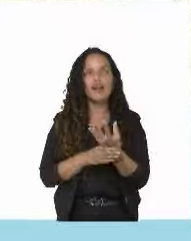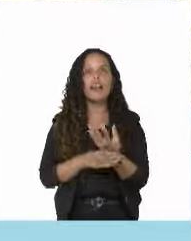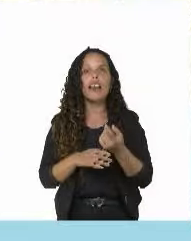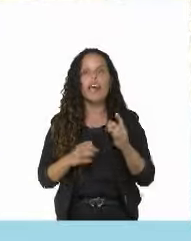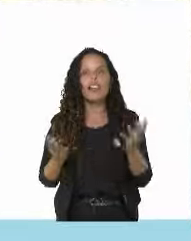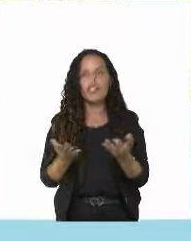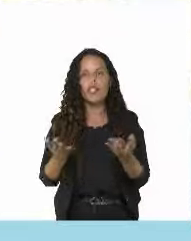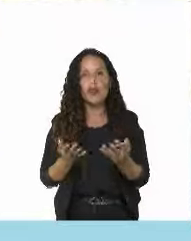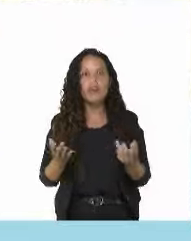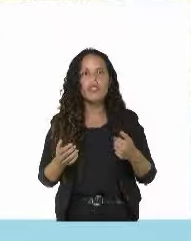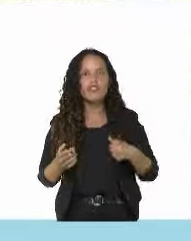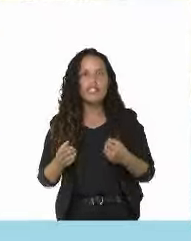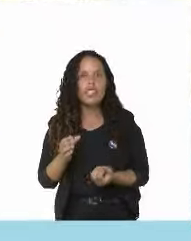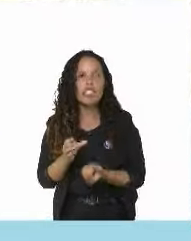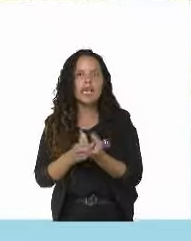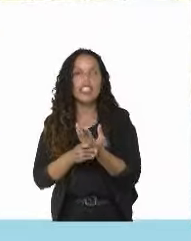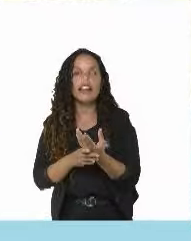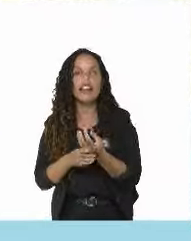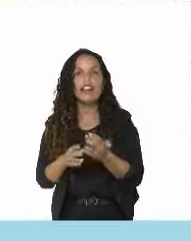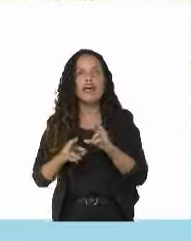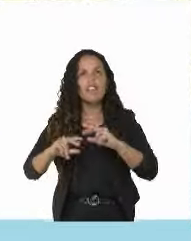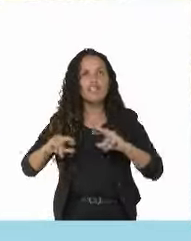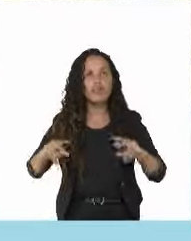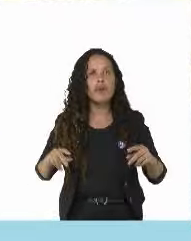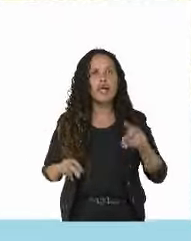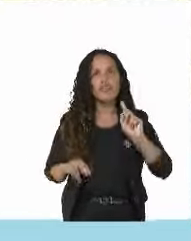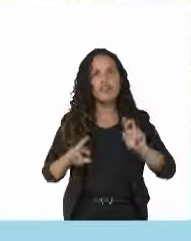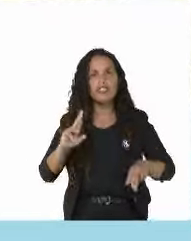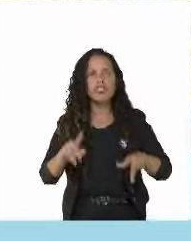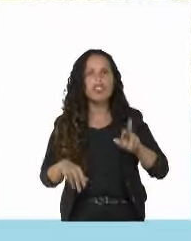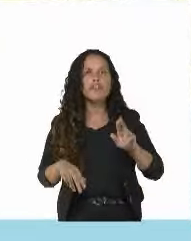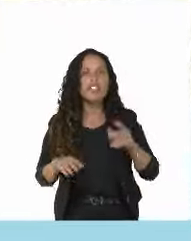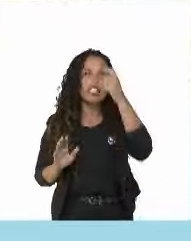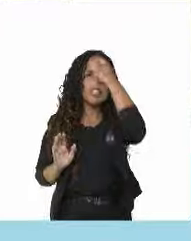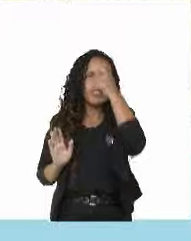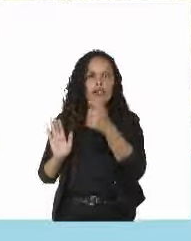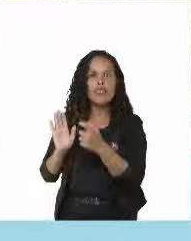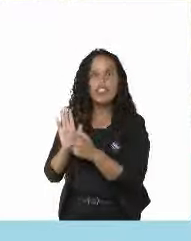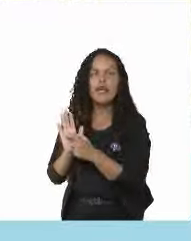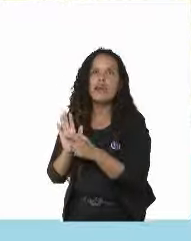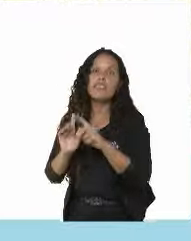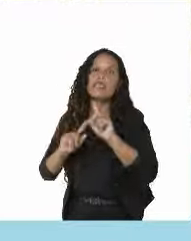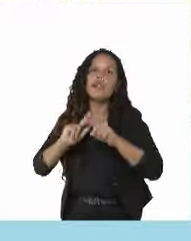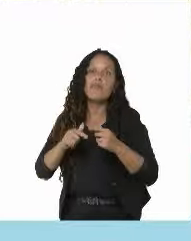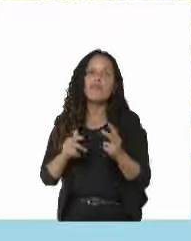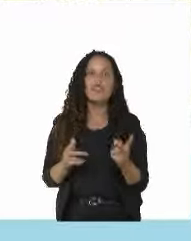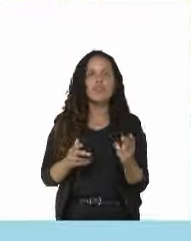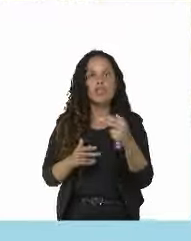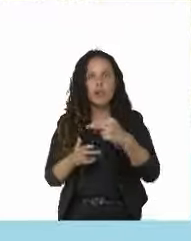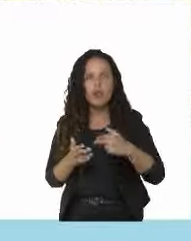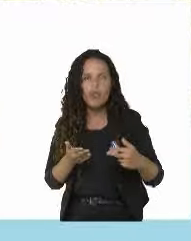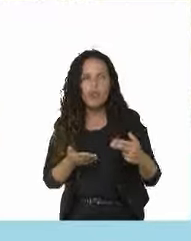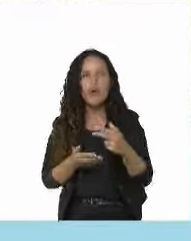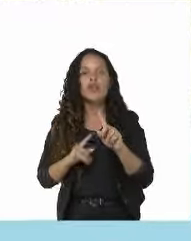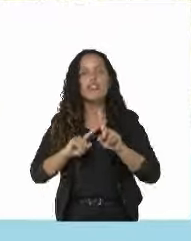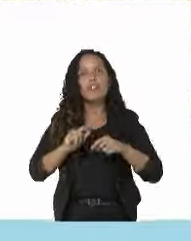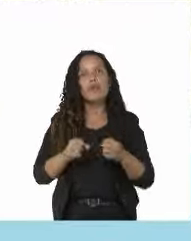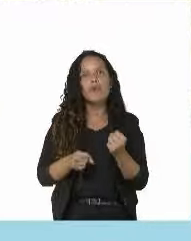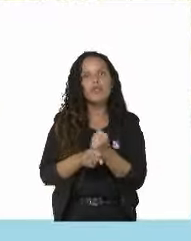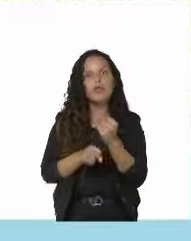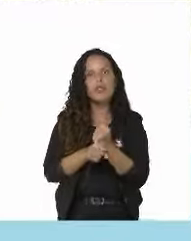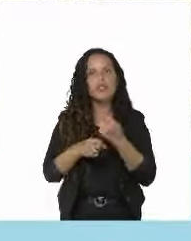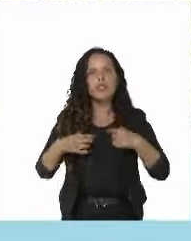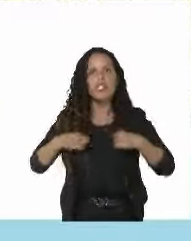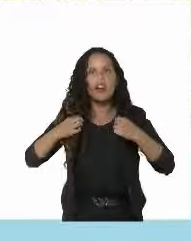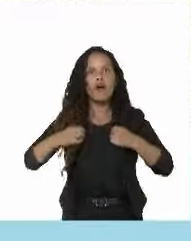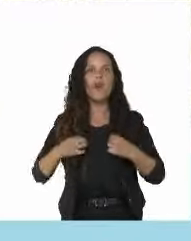elementos, que aí eu acho mais interessante, né? Que é criar os elementos com a inteligência artificial, recortar esses elementos e depois construir a estampa.